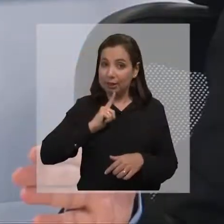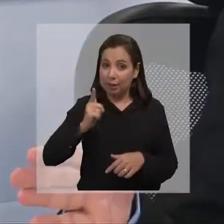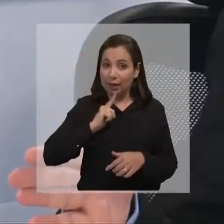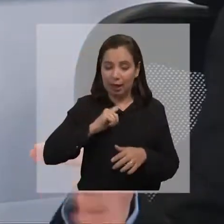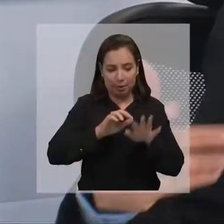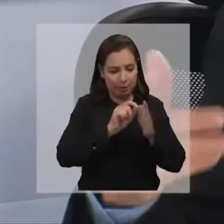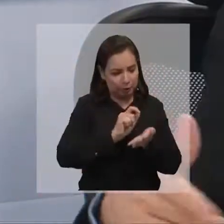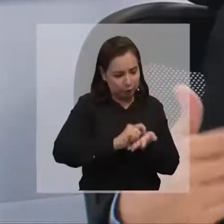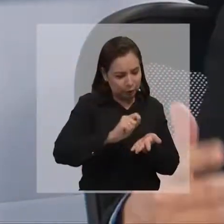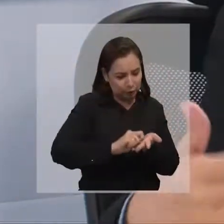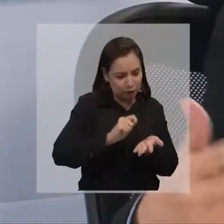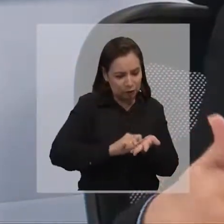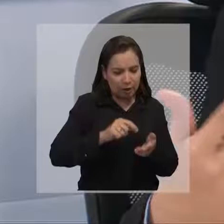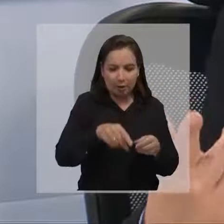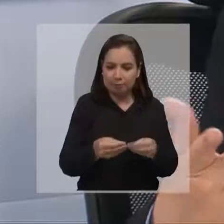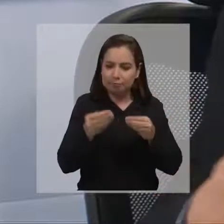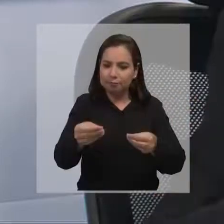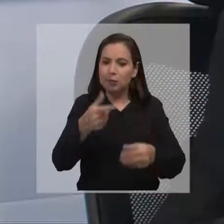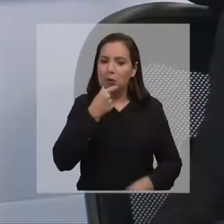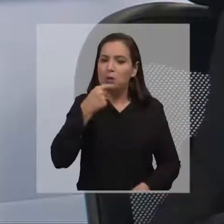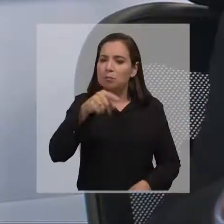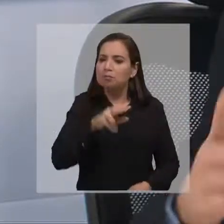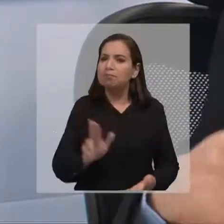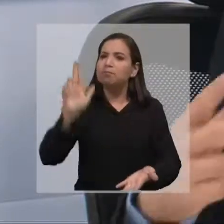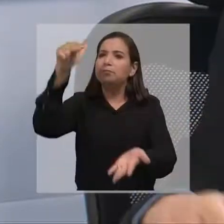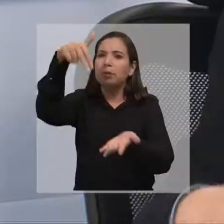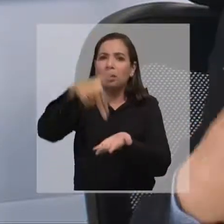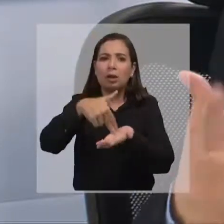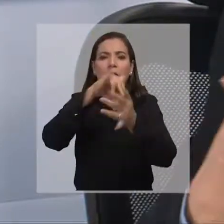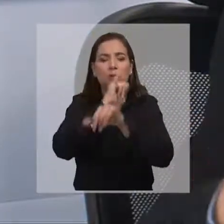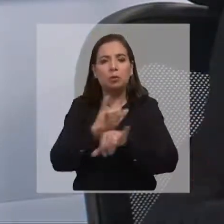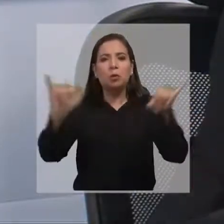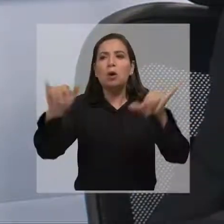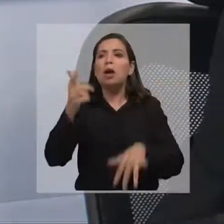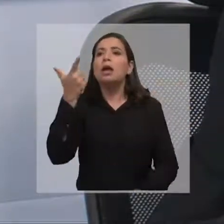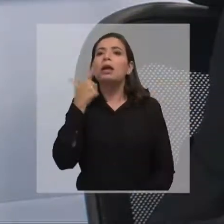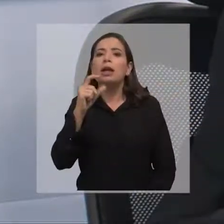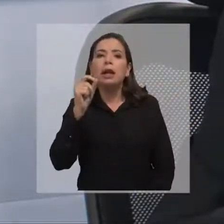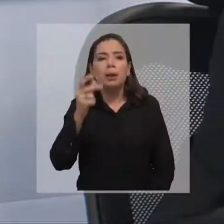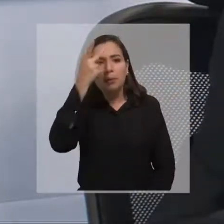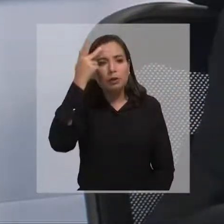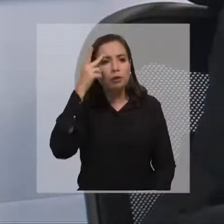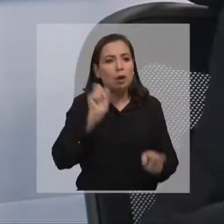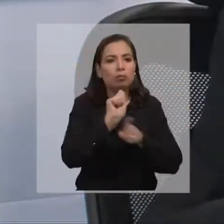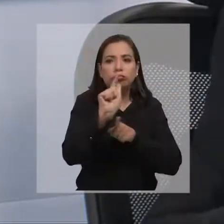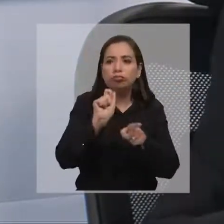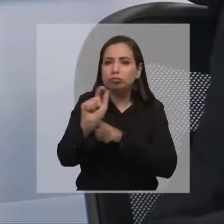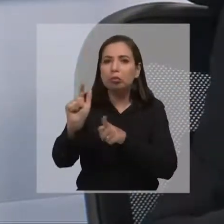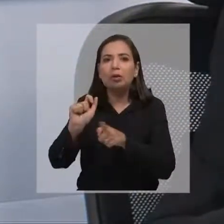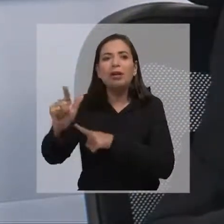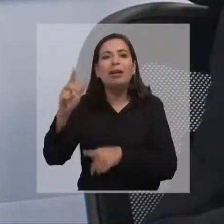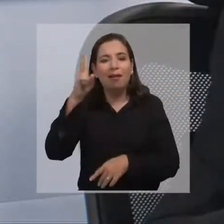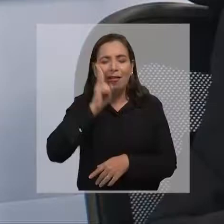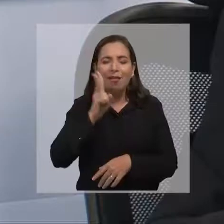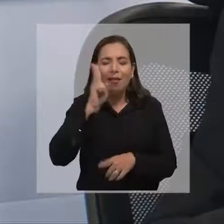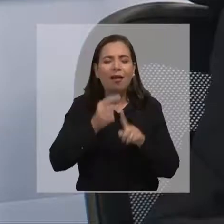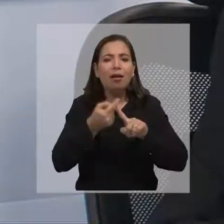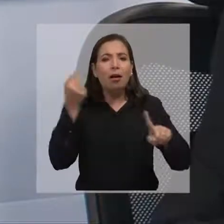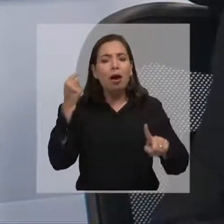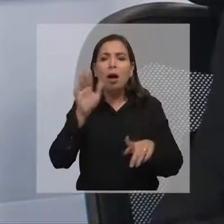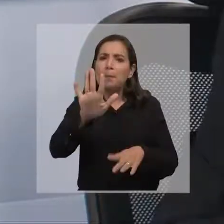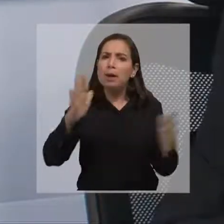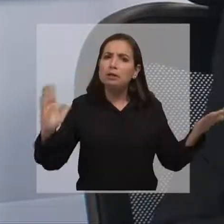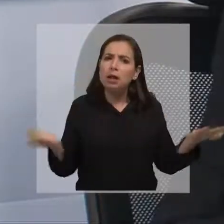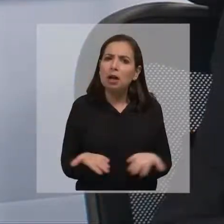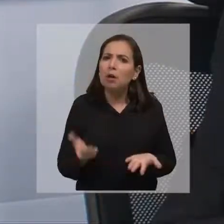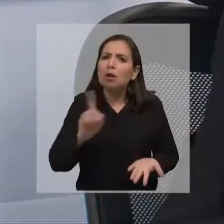praça pública e falava quais as medidas que iam ser tomadas, as pessoas que tinham que ser expulsas da cidade ou da Itália. Existiam essas duas modalidades. Então, mas